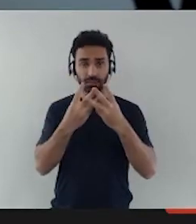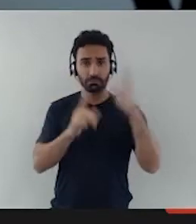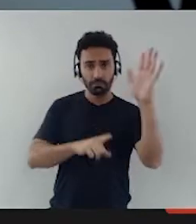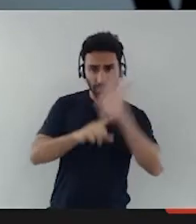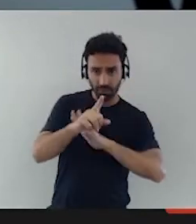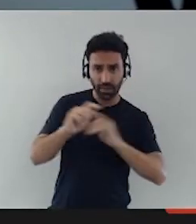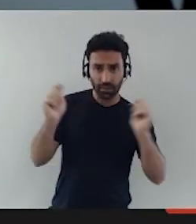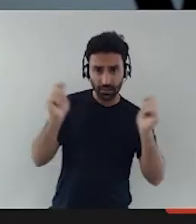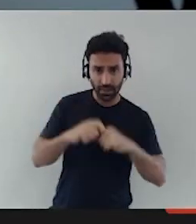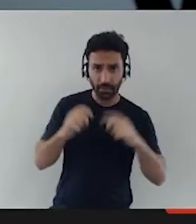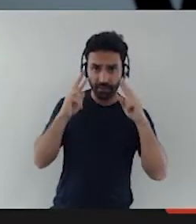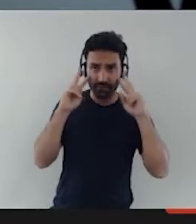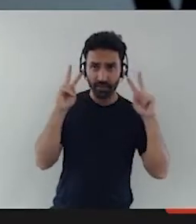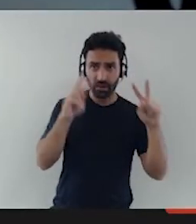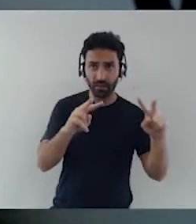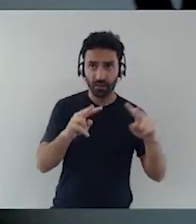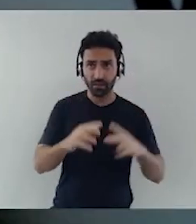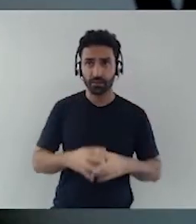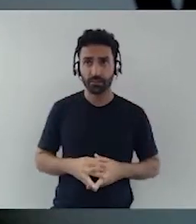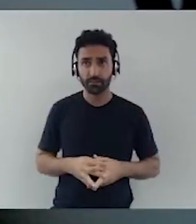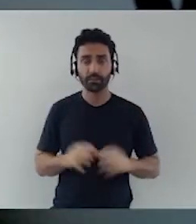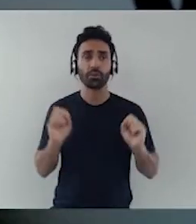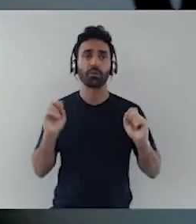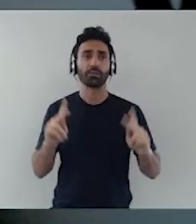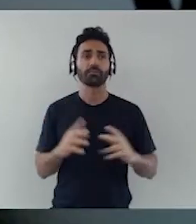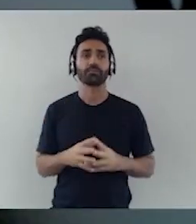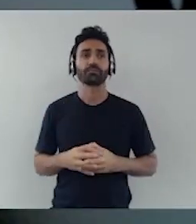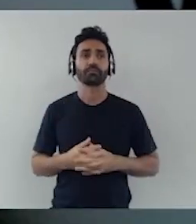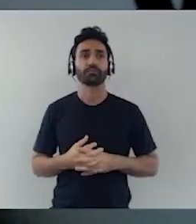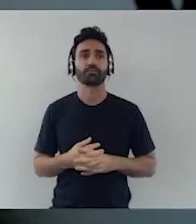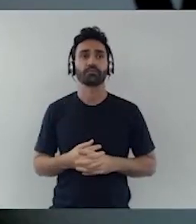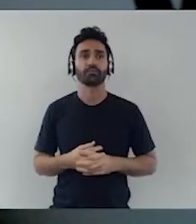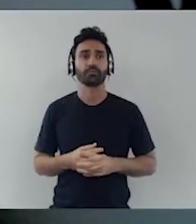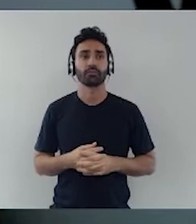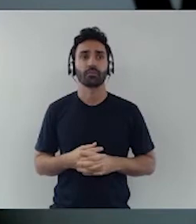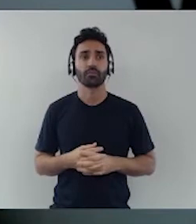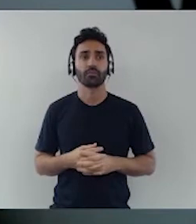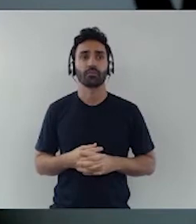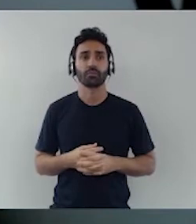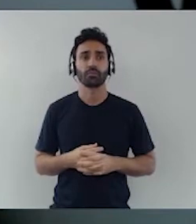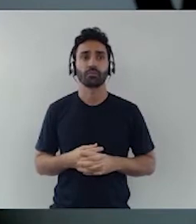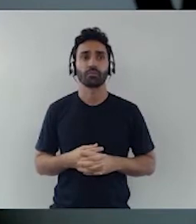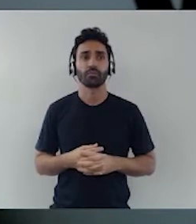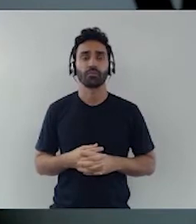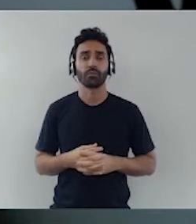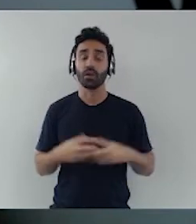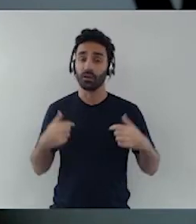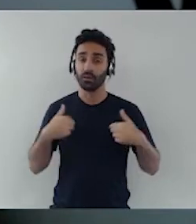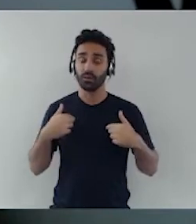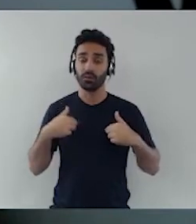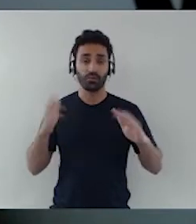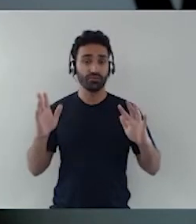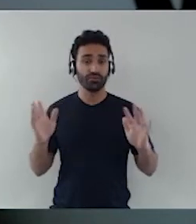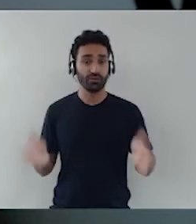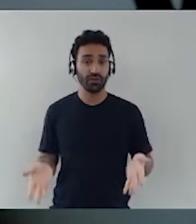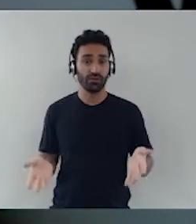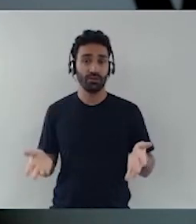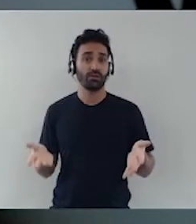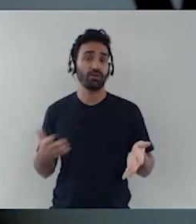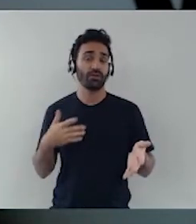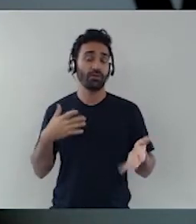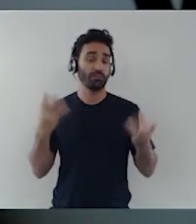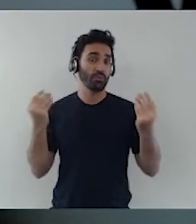conseguindo enxergar. É possível? Então, tá bom. Eu tive uma satisfação enorme, agora